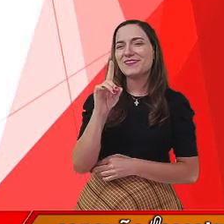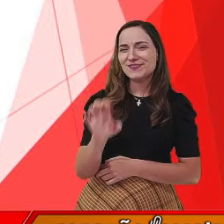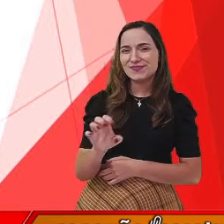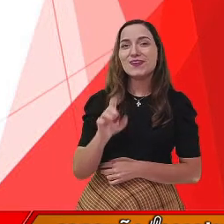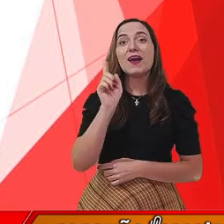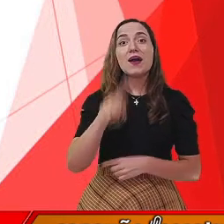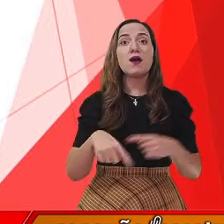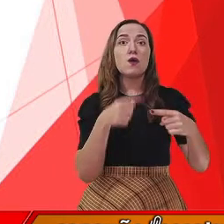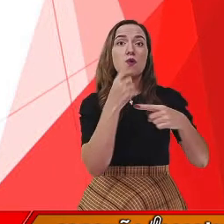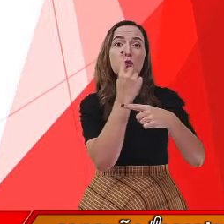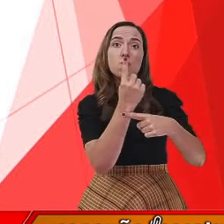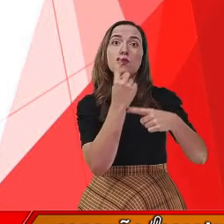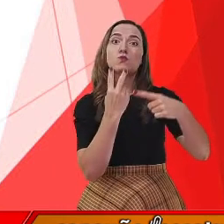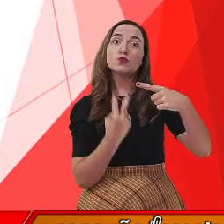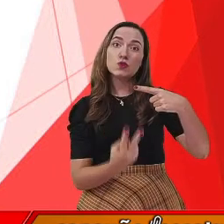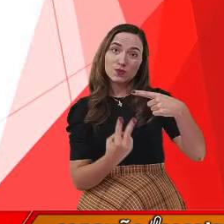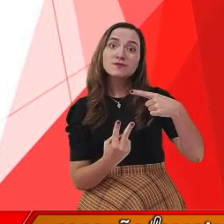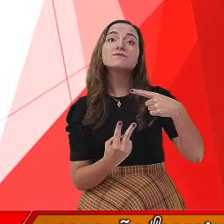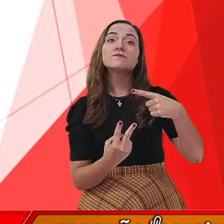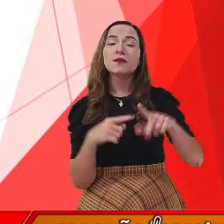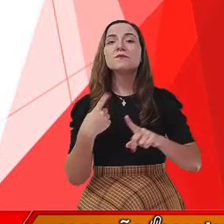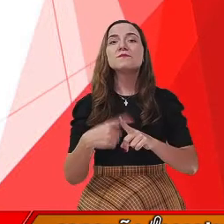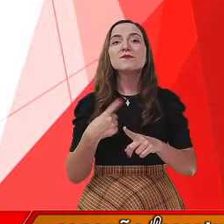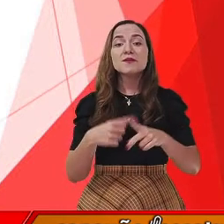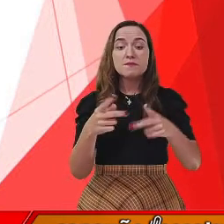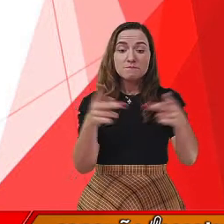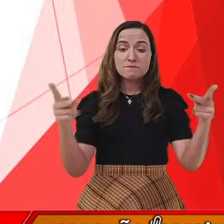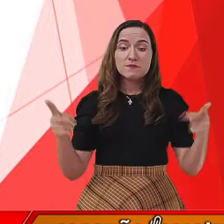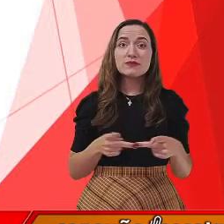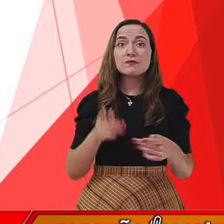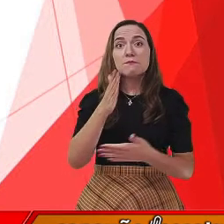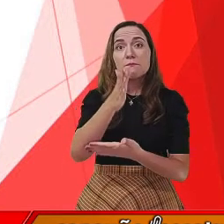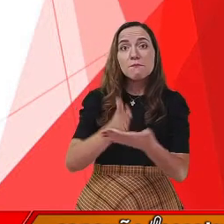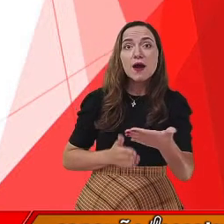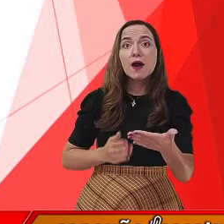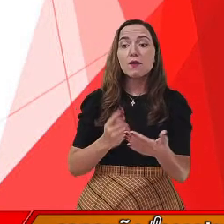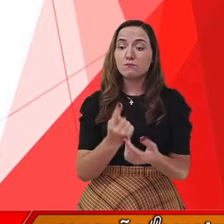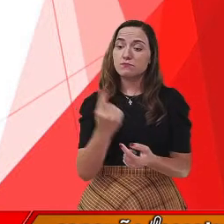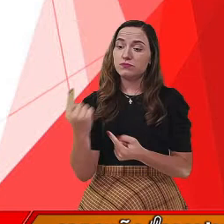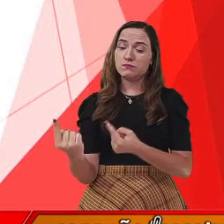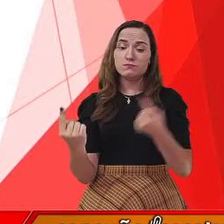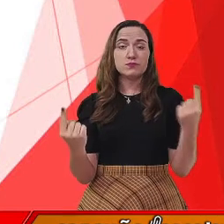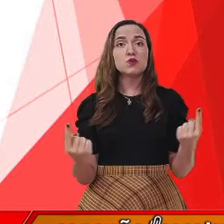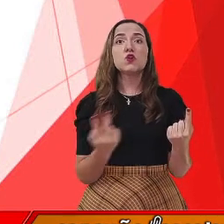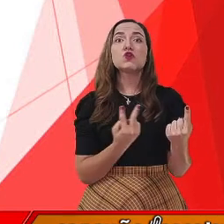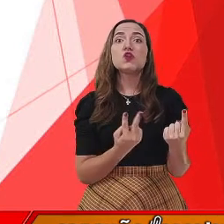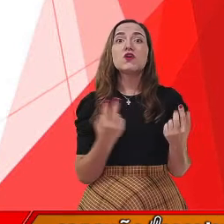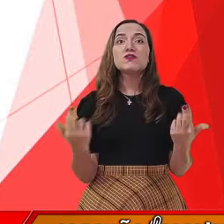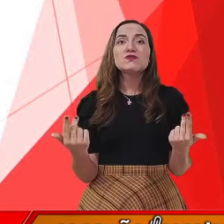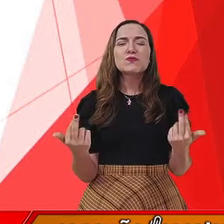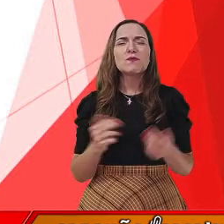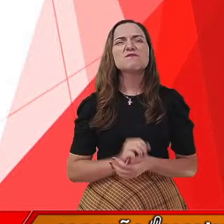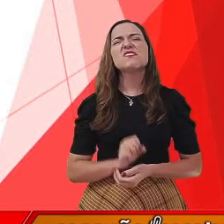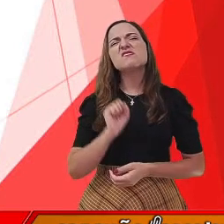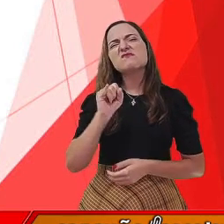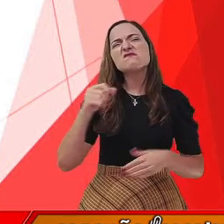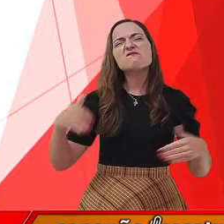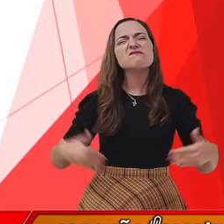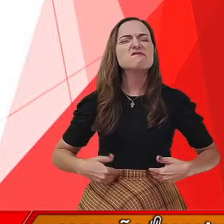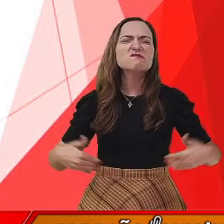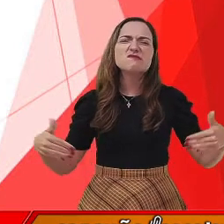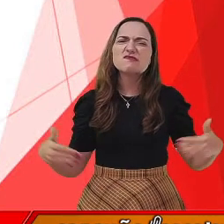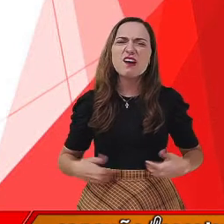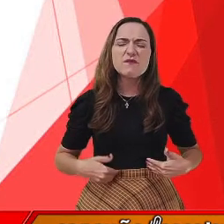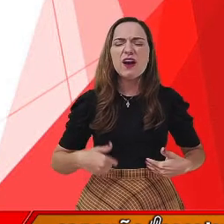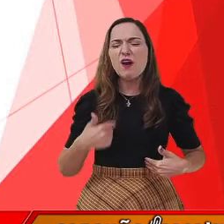2 partes, porque sua pizza tem 2 partes iguais. E vai que você estava com muita fome e resolveu comer